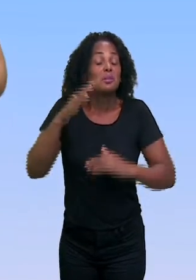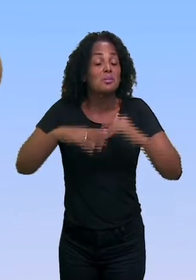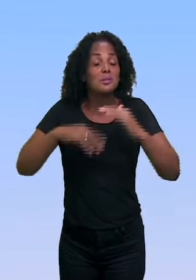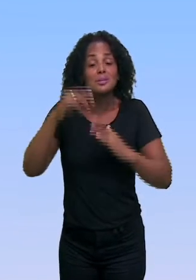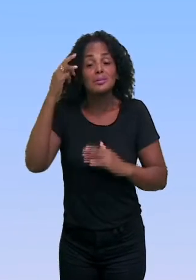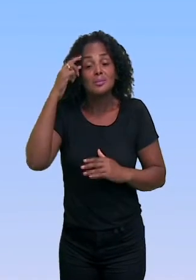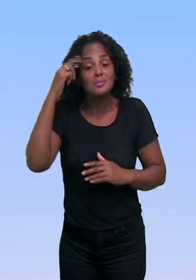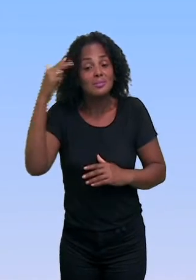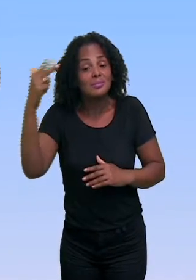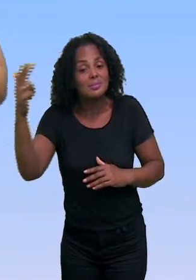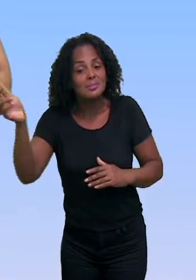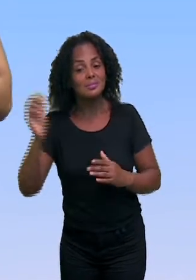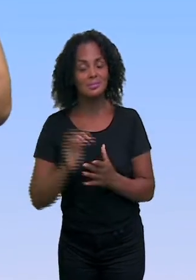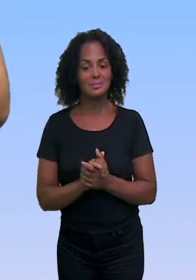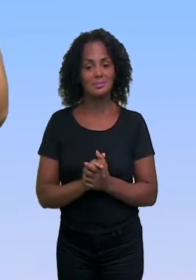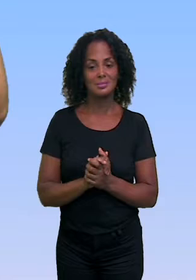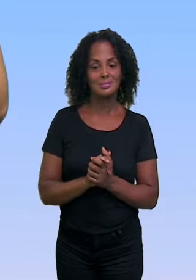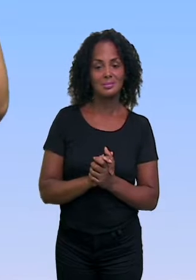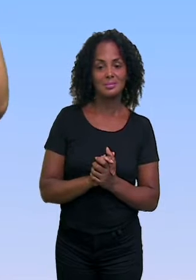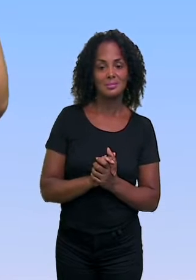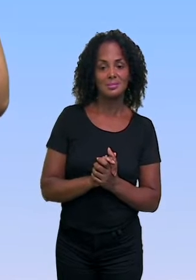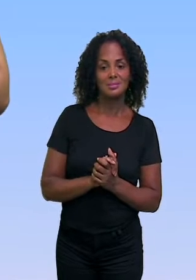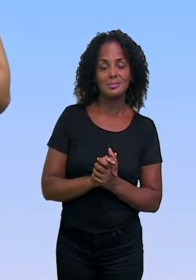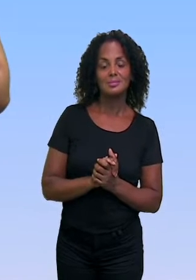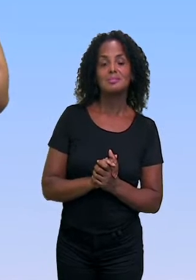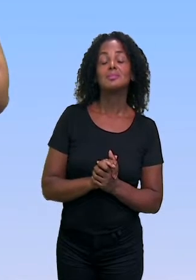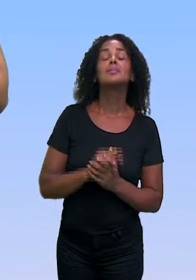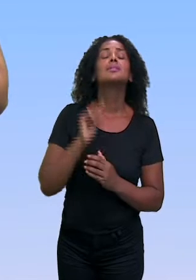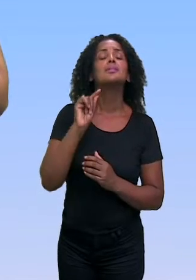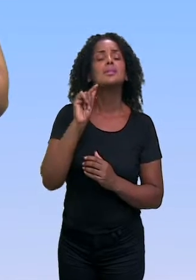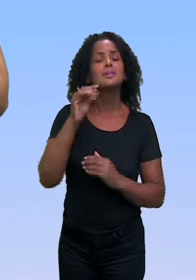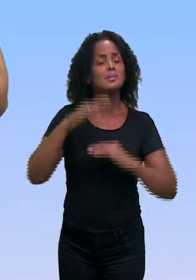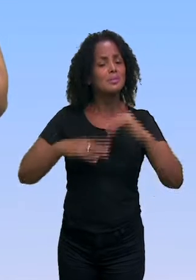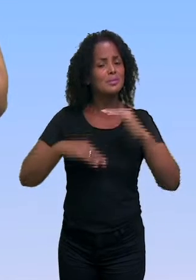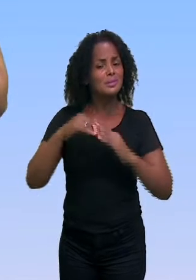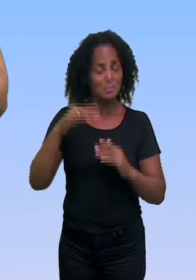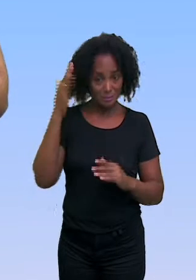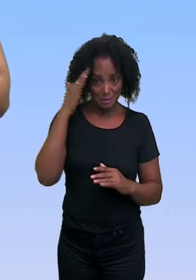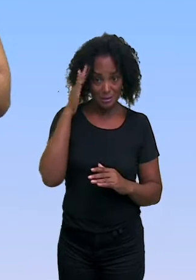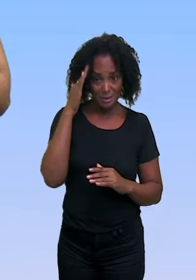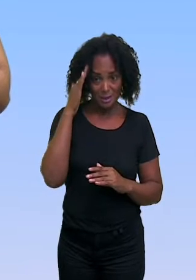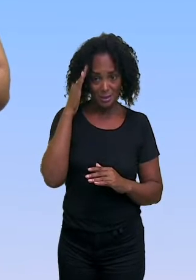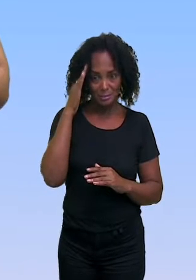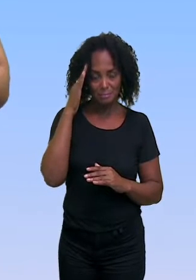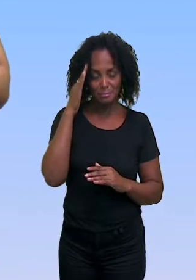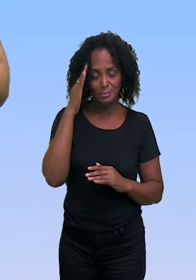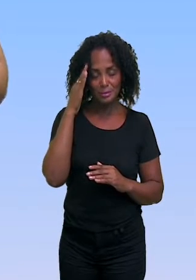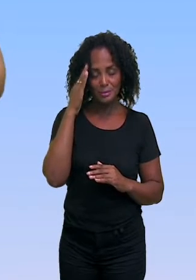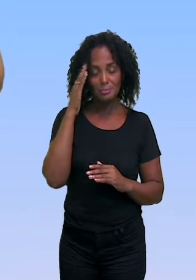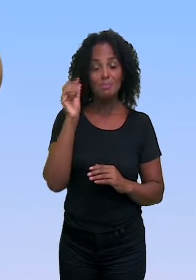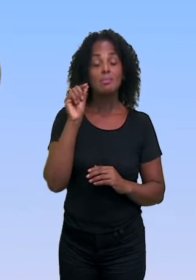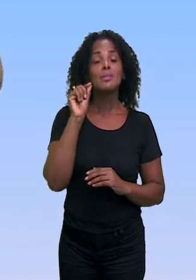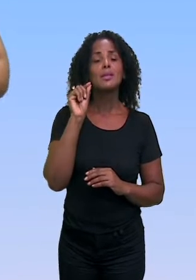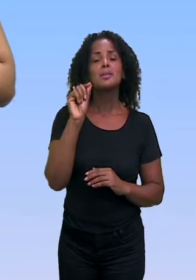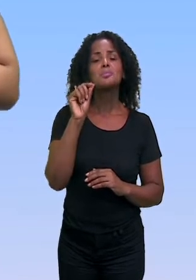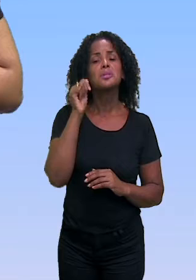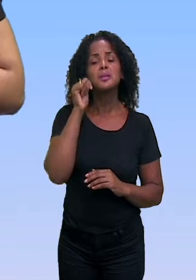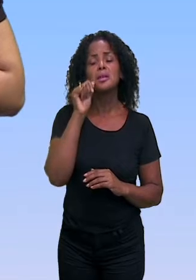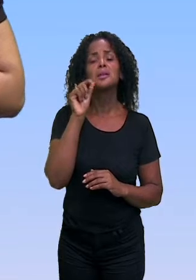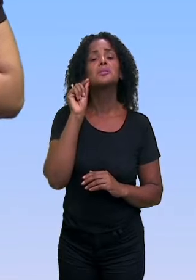tem sonhado Oi e essa por Fashion vocês consegue identificar quem é essa mulher que está